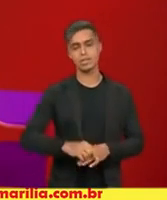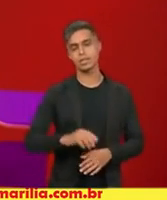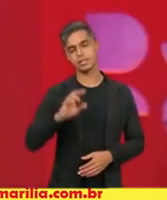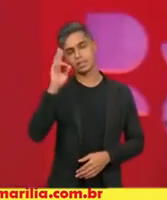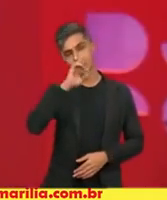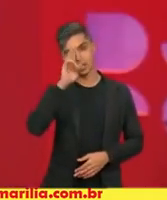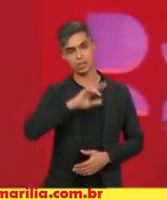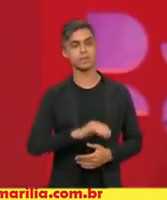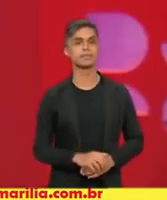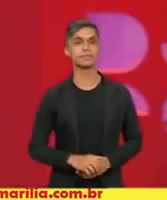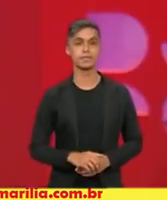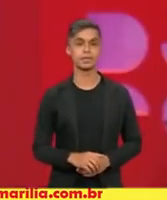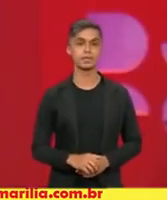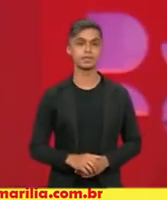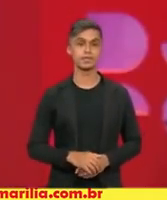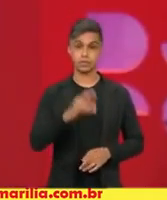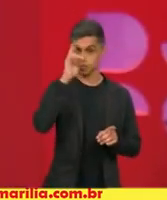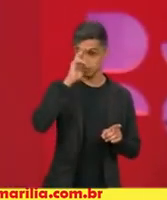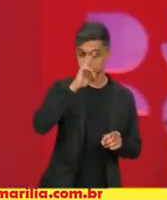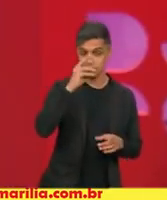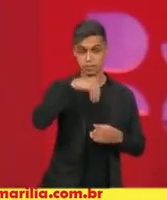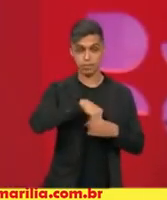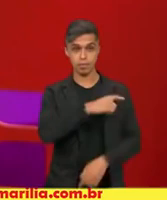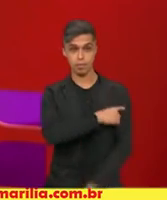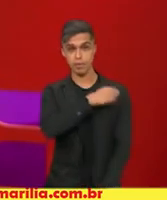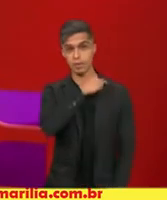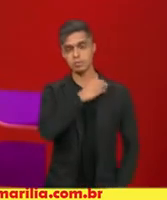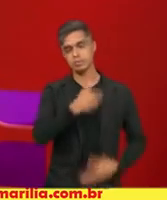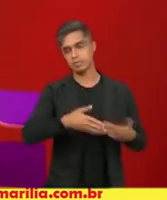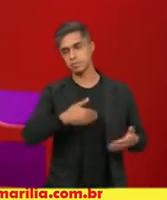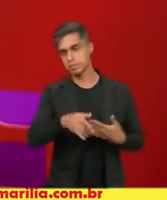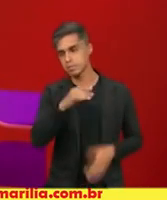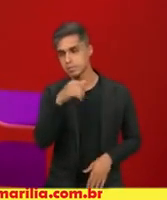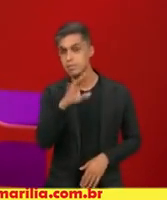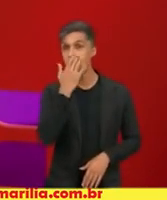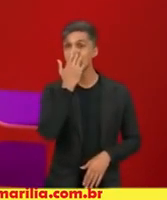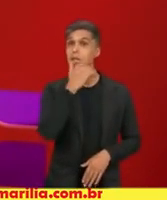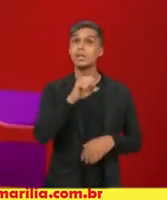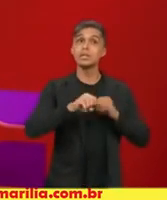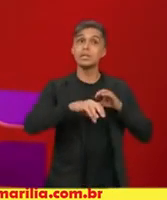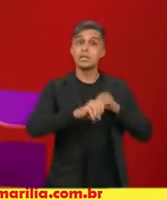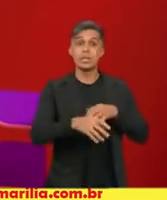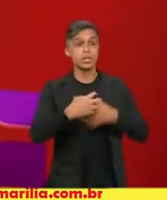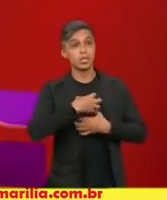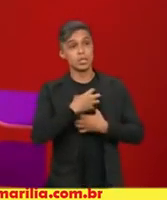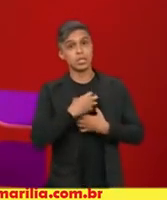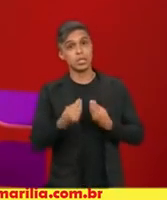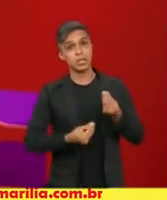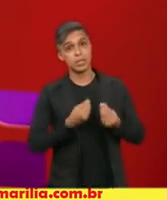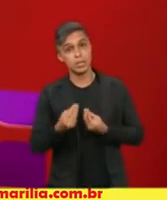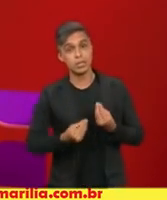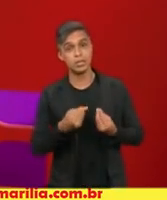né? Provavelmente história... no ensino médio, ou seja lá o que for, é ensinada, enfim, é o caso, né, muitas vezes,